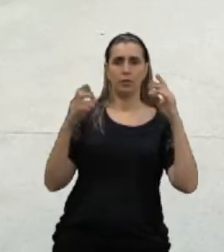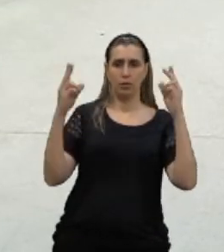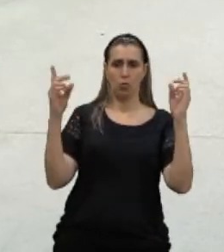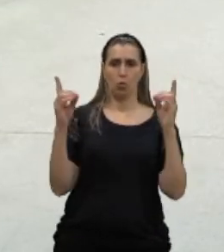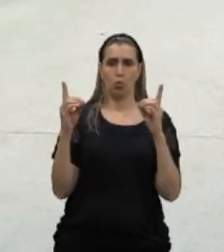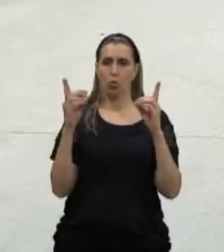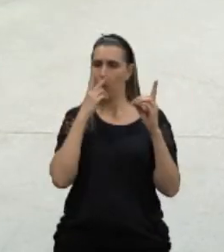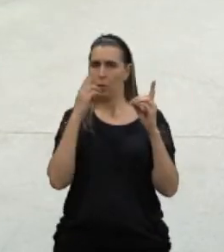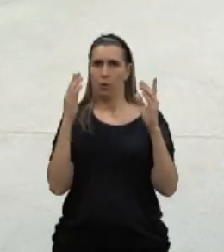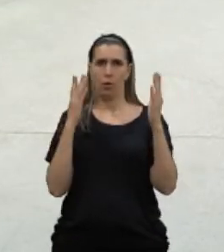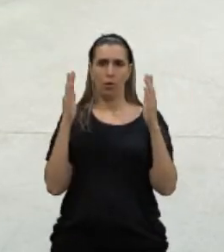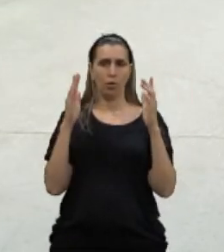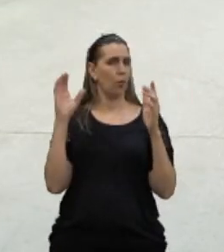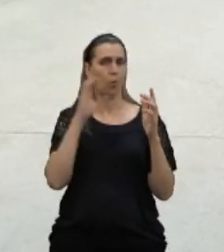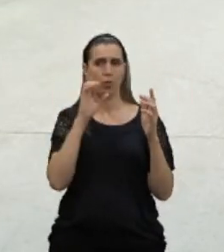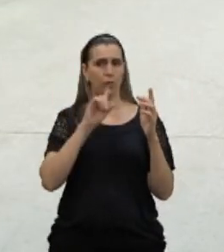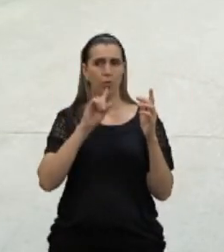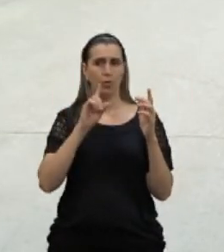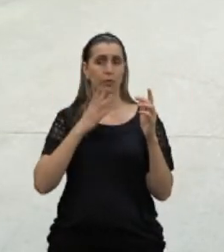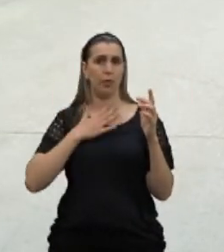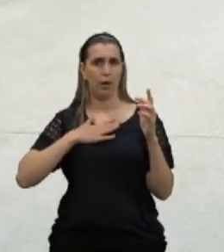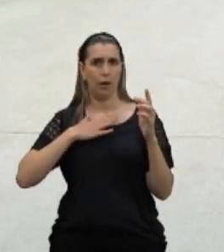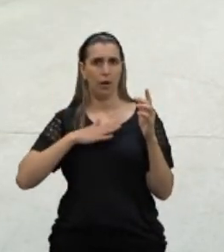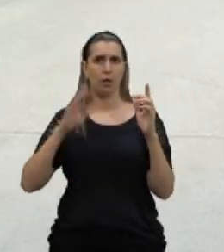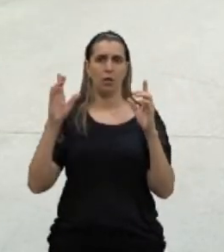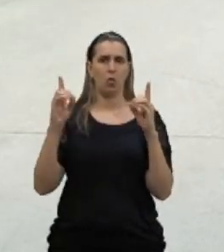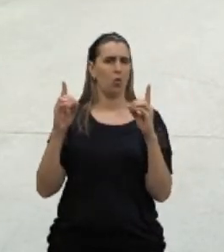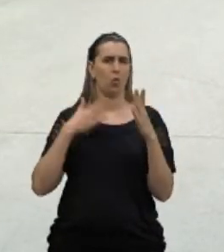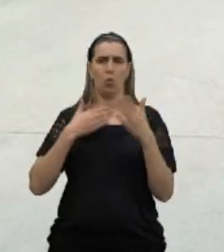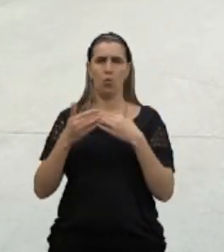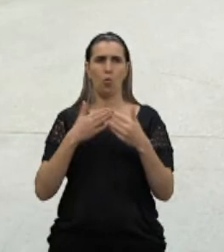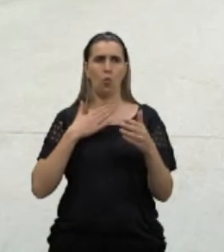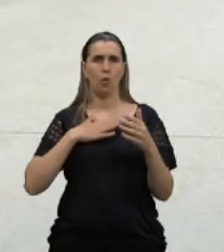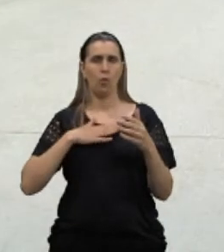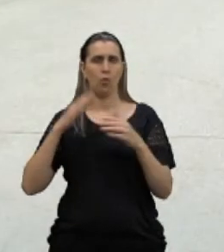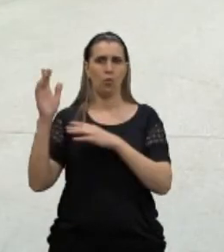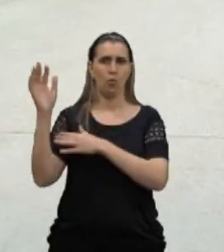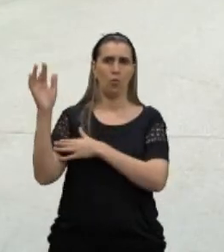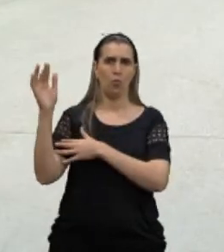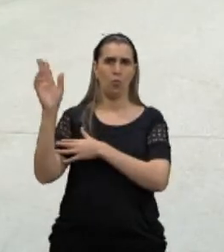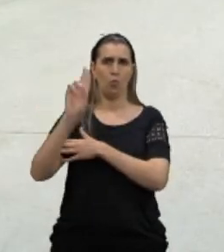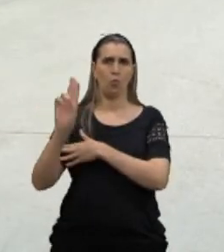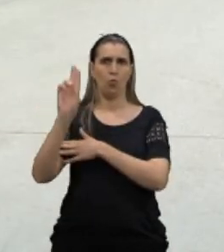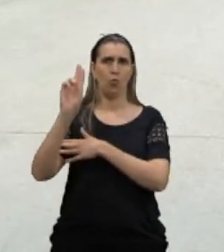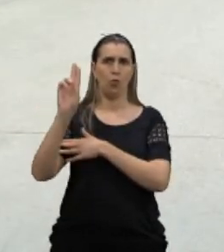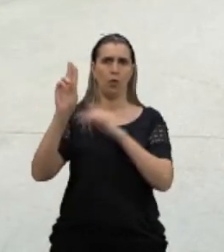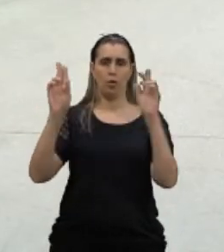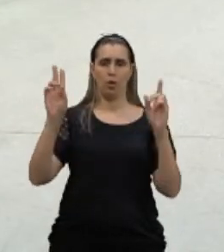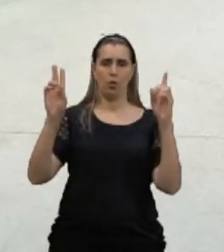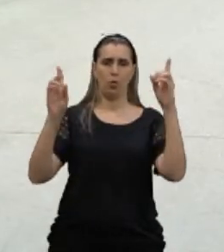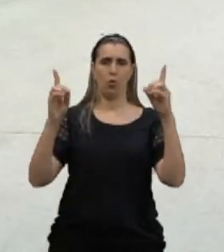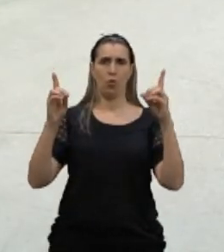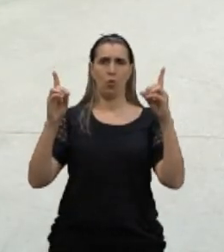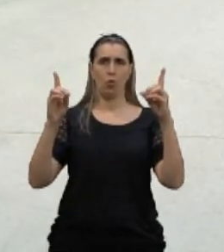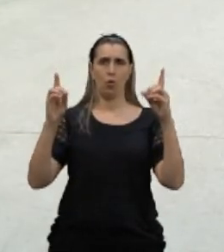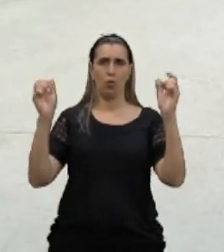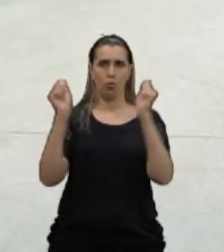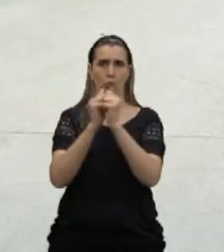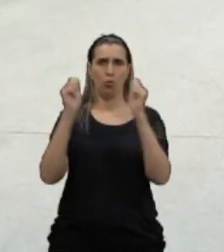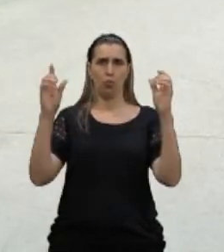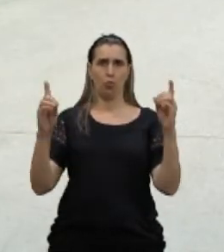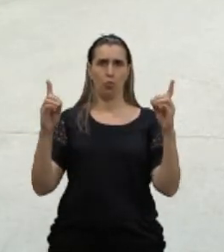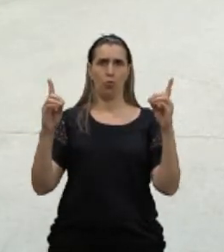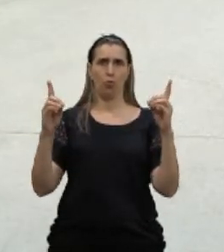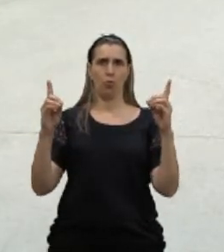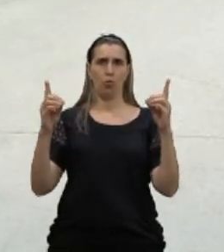Mas não pode ser movimentos rápidos, tá, Luana? Tá. Faz qualquer movimento com o teu braço e aí a Kátia já perdeu. Ó. É junto, vai junto.